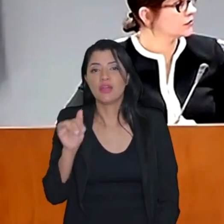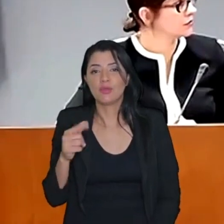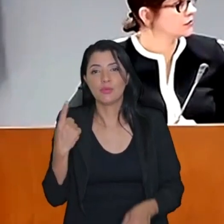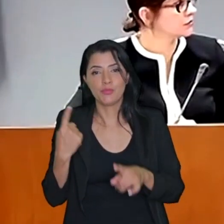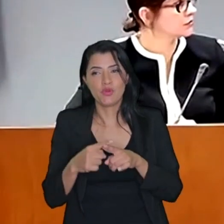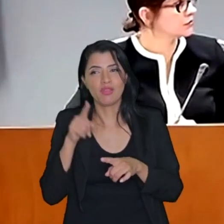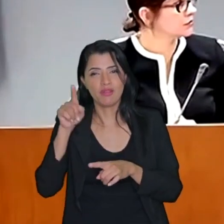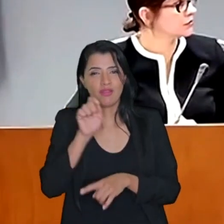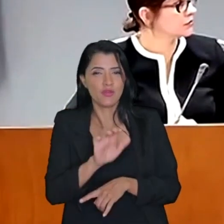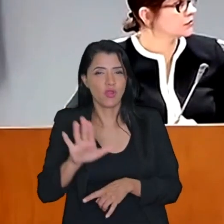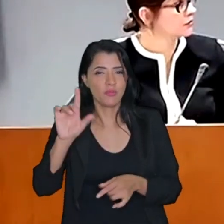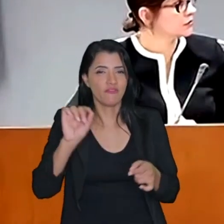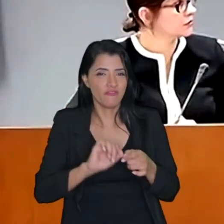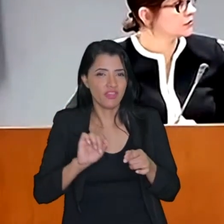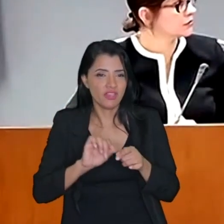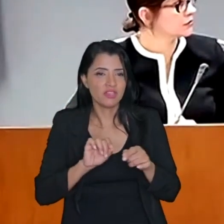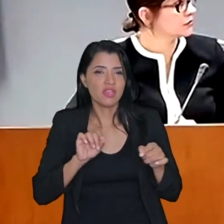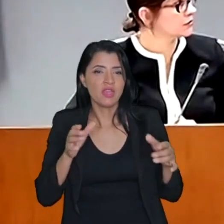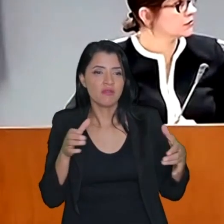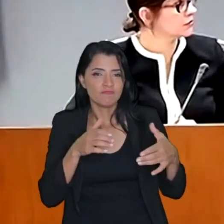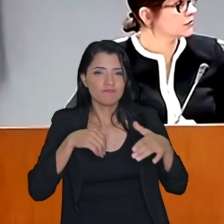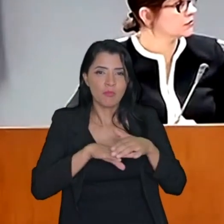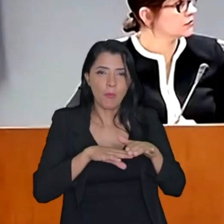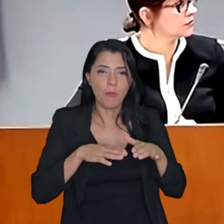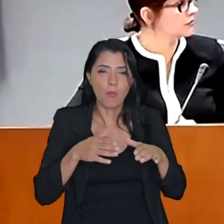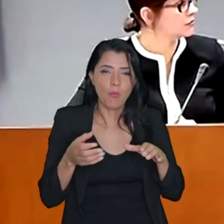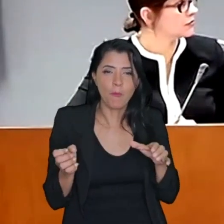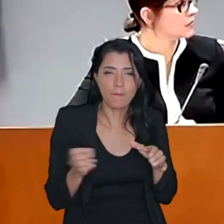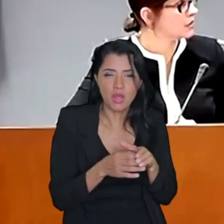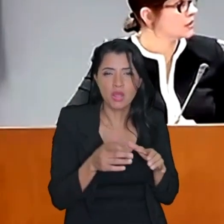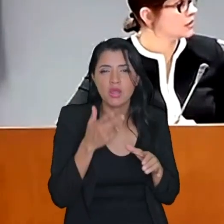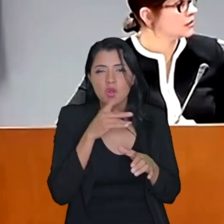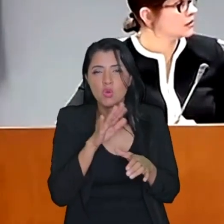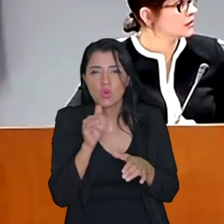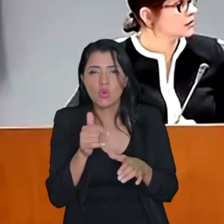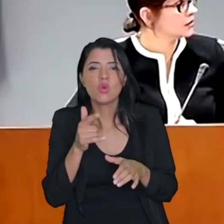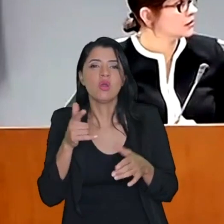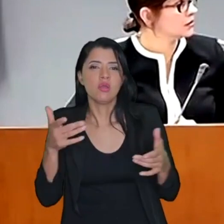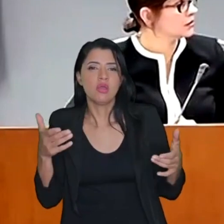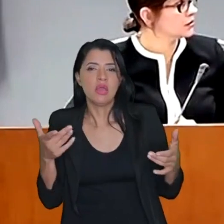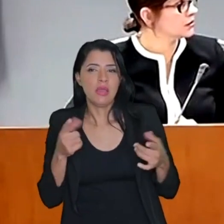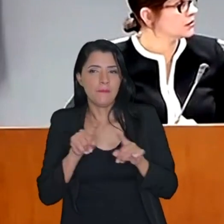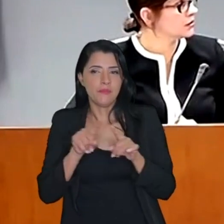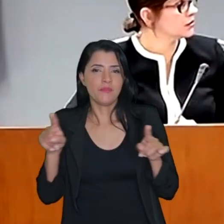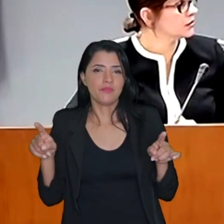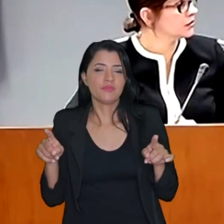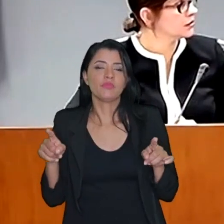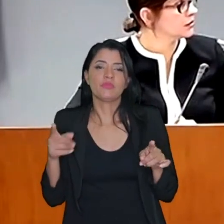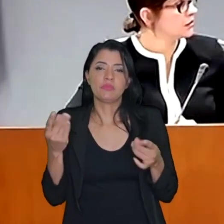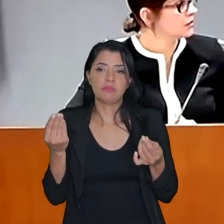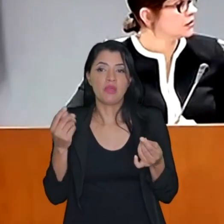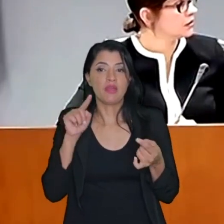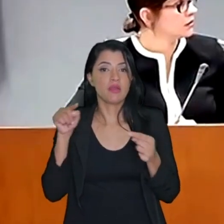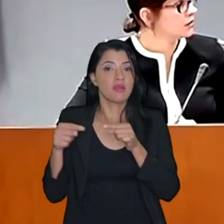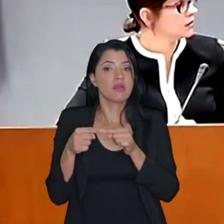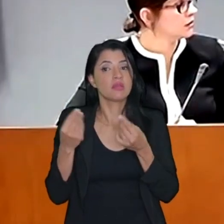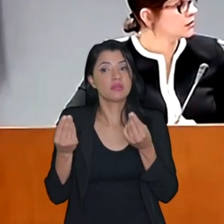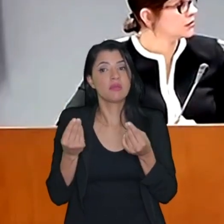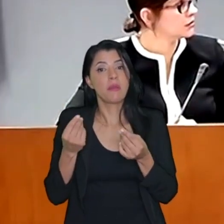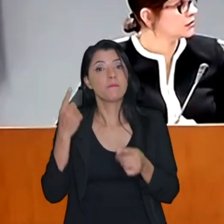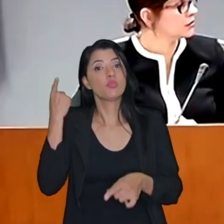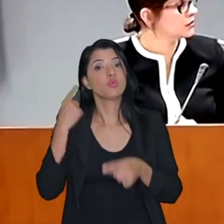né, um banco de dados de beneficiários finais para fins de lavagem, e o Tribunal de Justiça Europeu acabou de proibir a regulação,